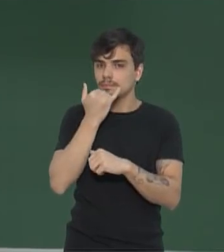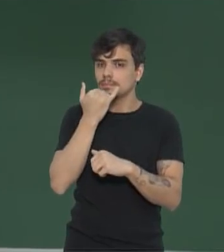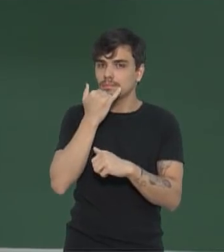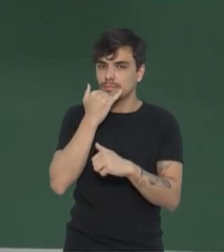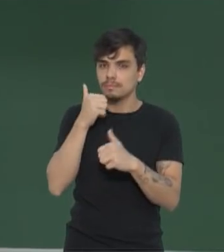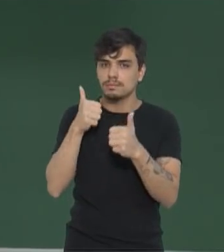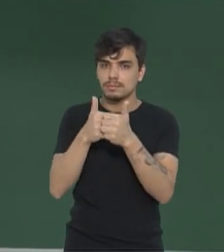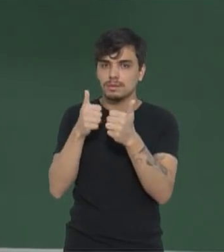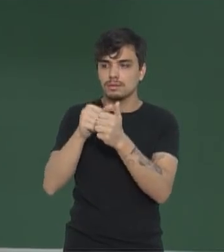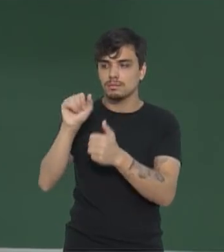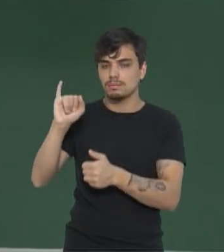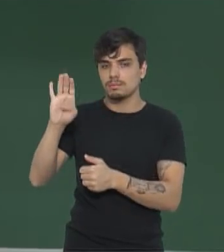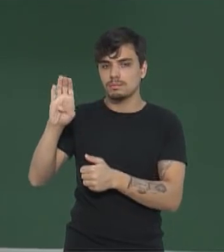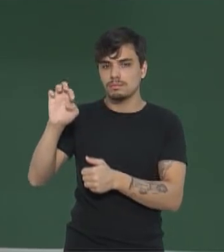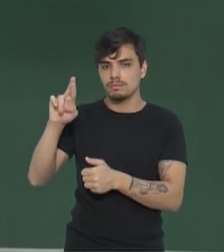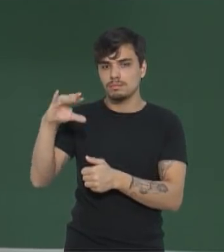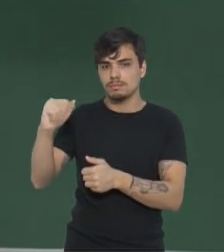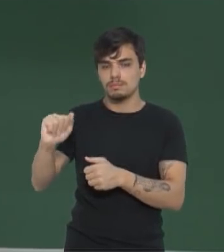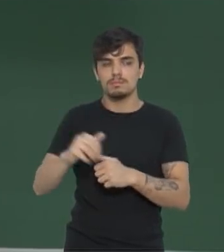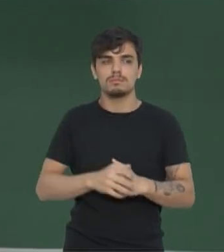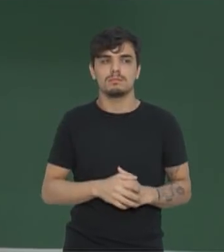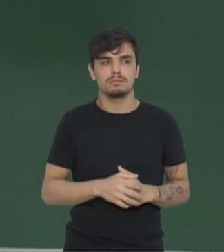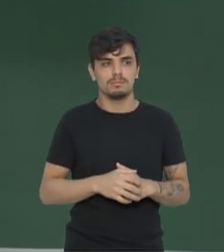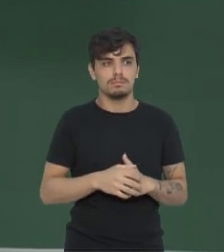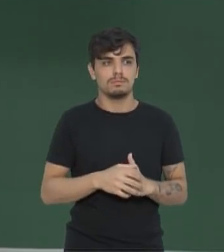Península Ibérica.